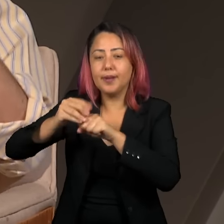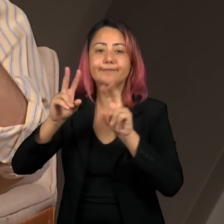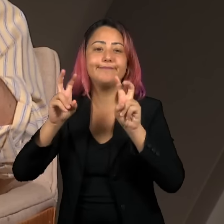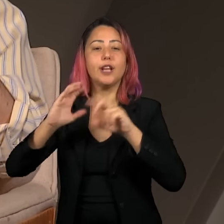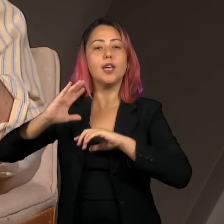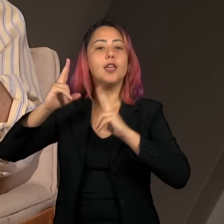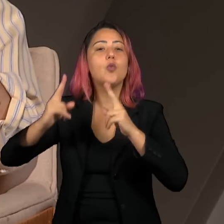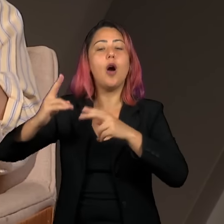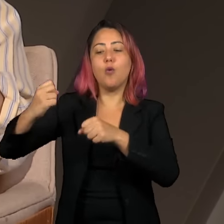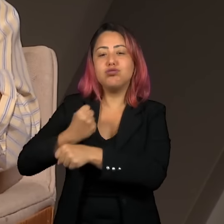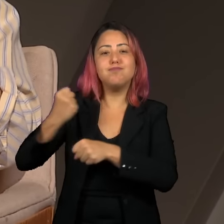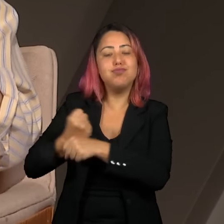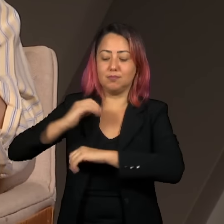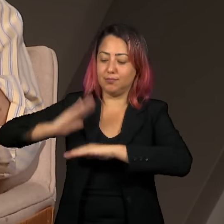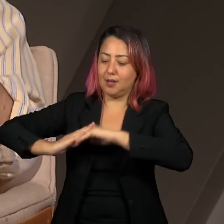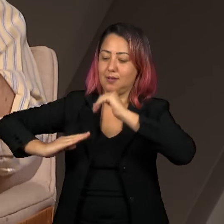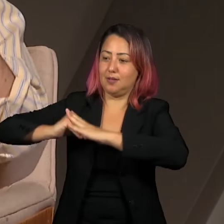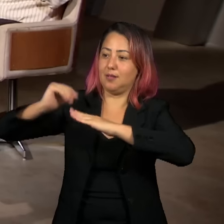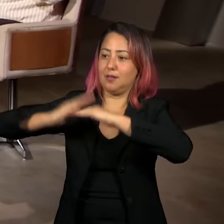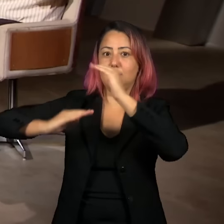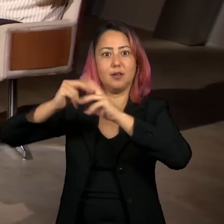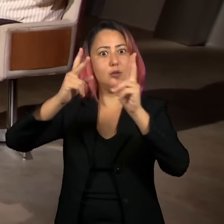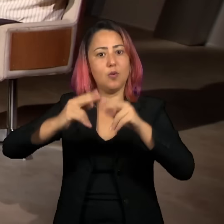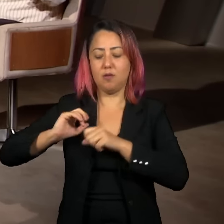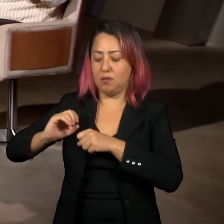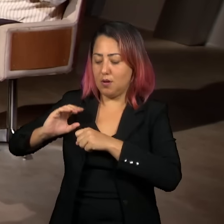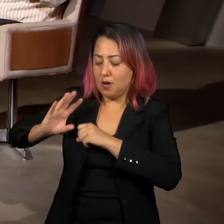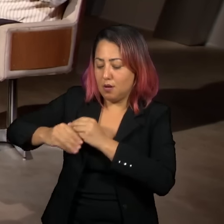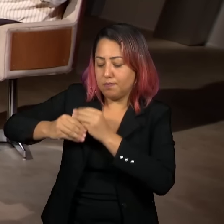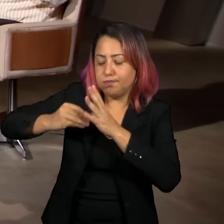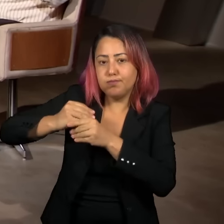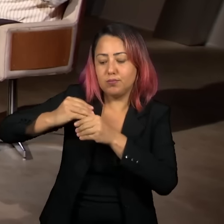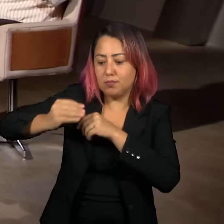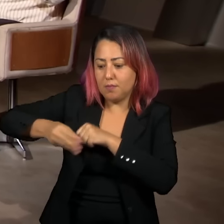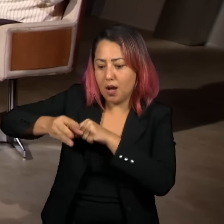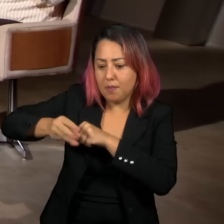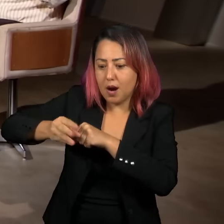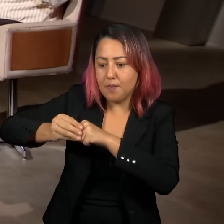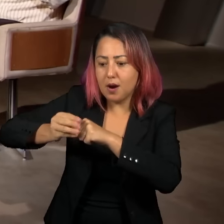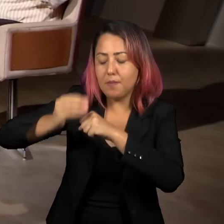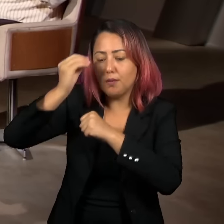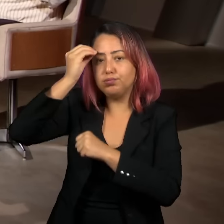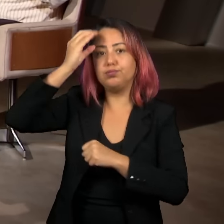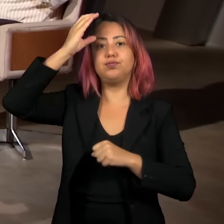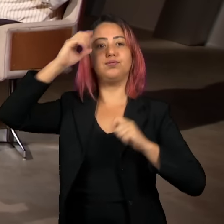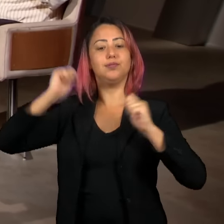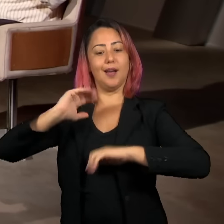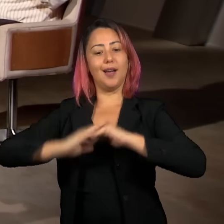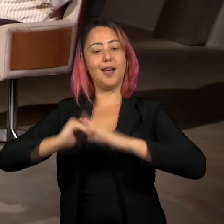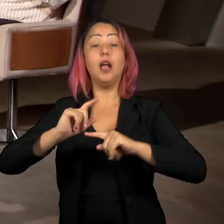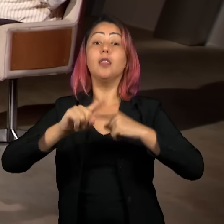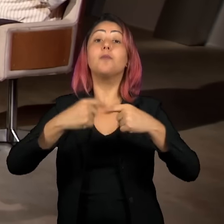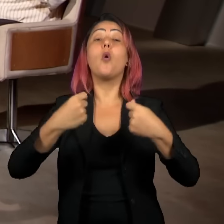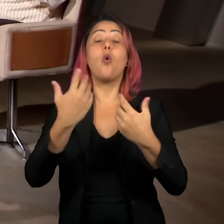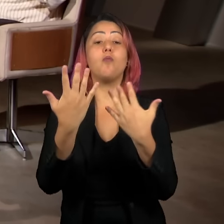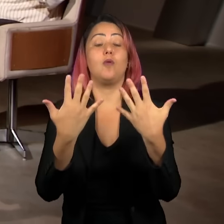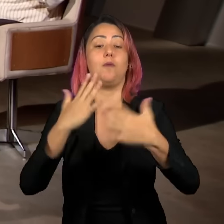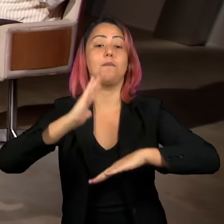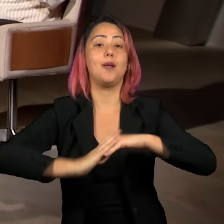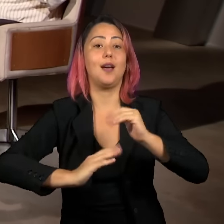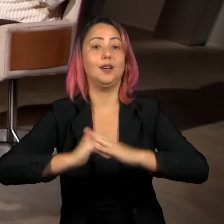nessa ideia do né das competências que você tem conhecimento você tem que saber aplicar habilidade etc e